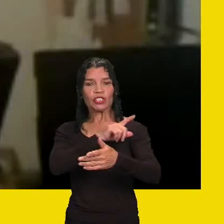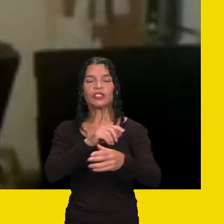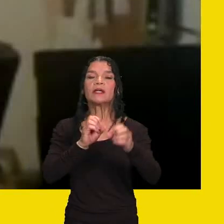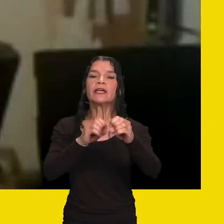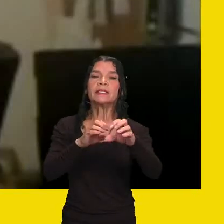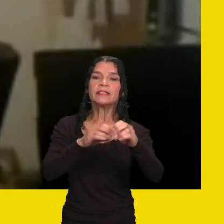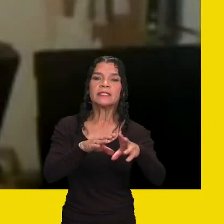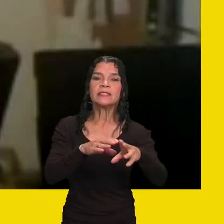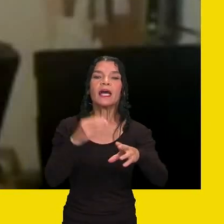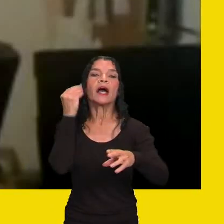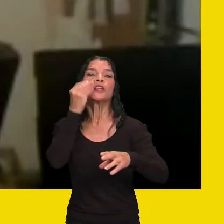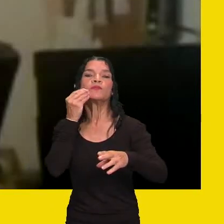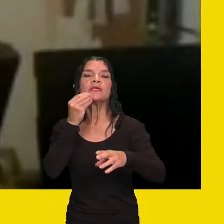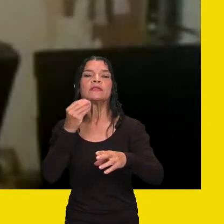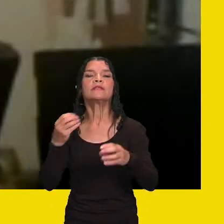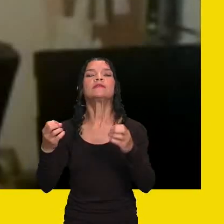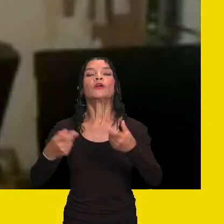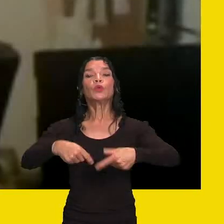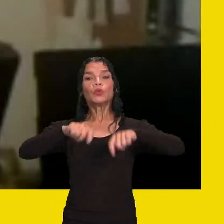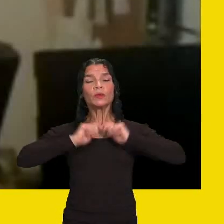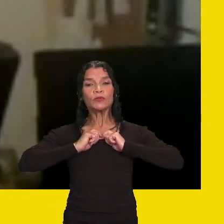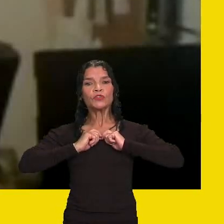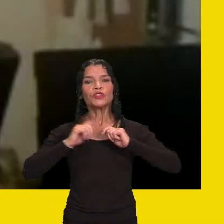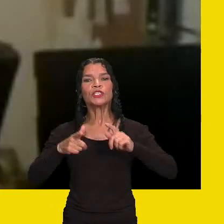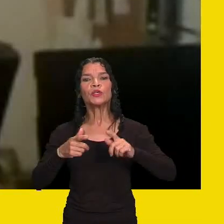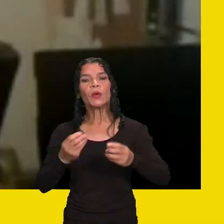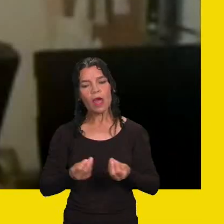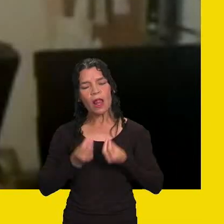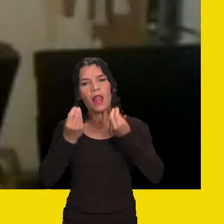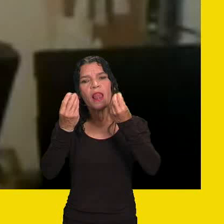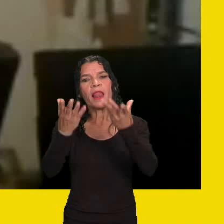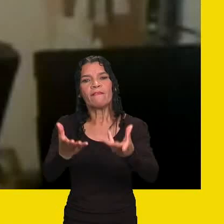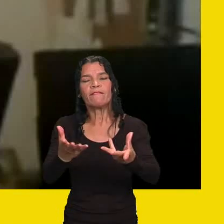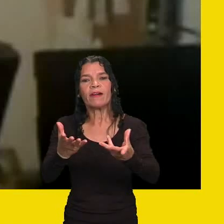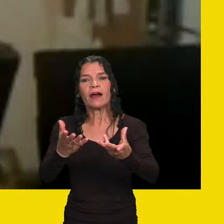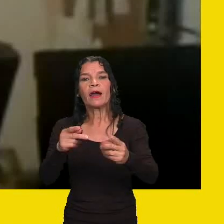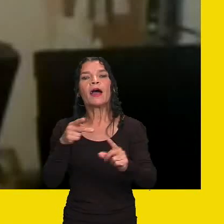essa experiência nos deu, ao